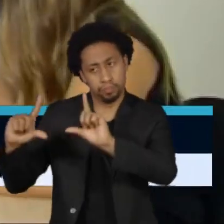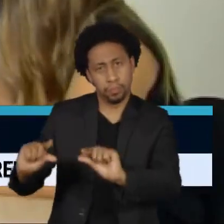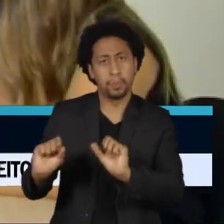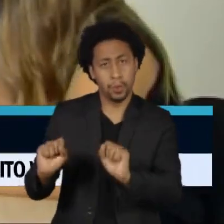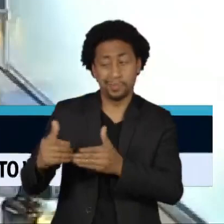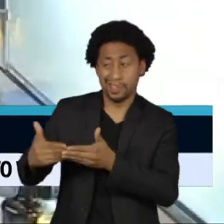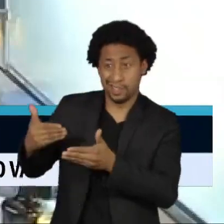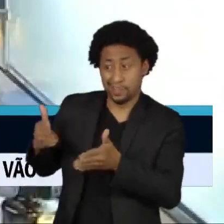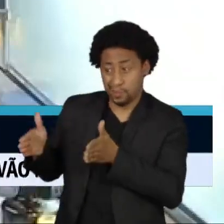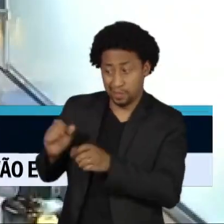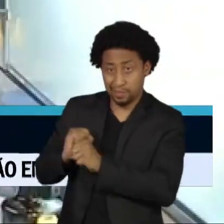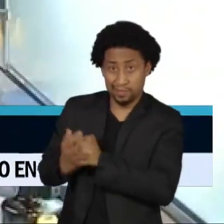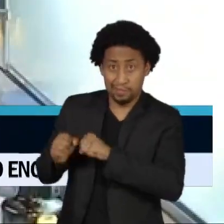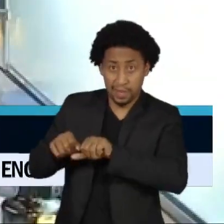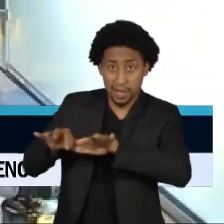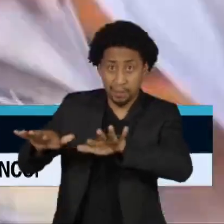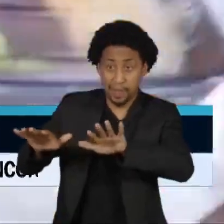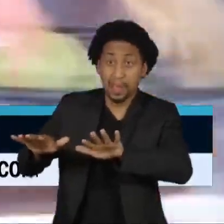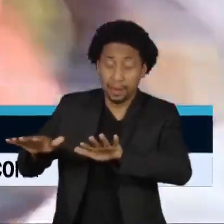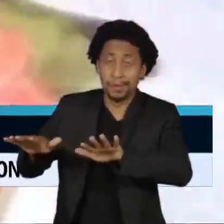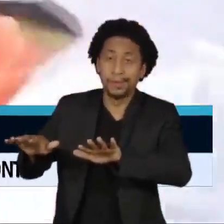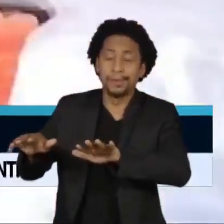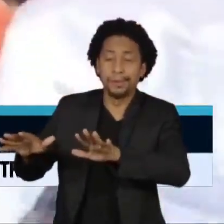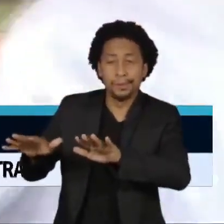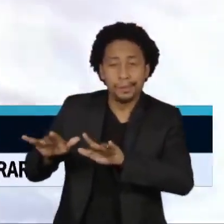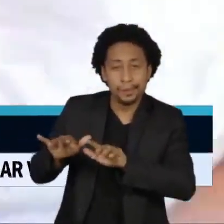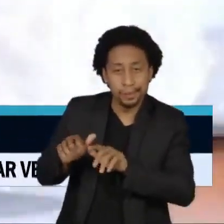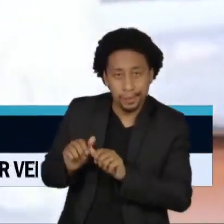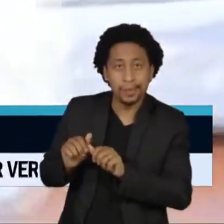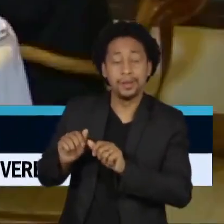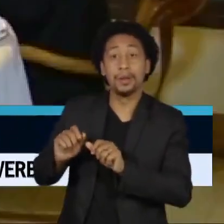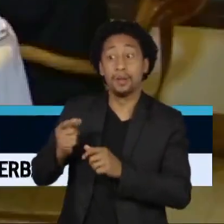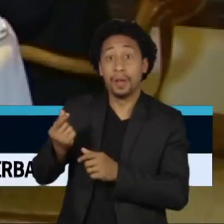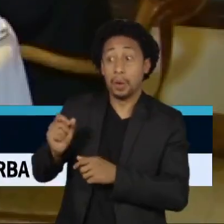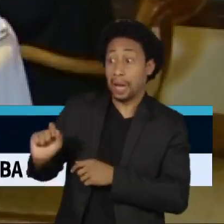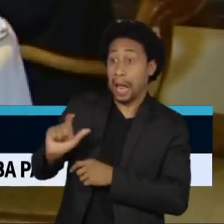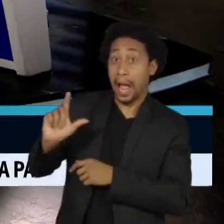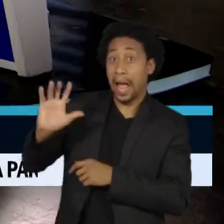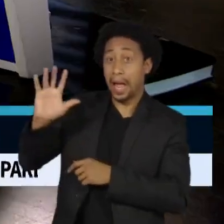na recuperação pós-pandemia e devem mostrar uma acomodação maior no próximo ano.